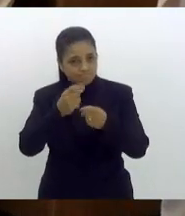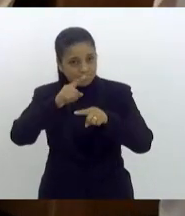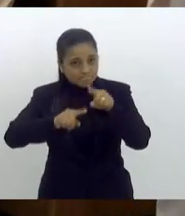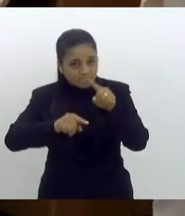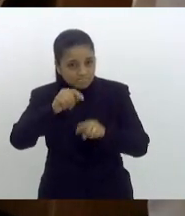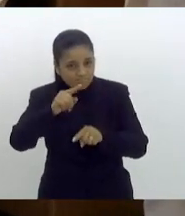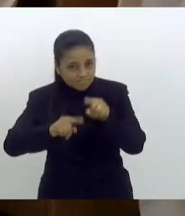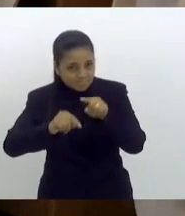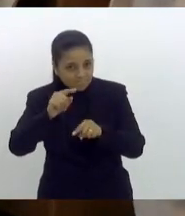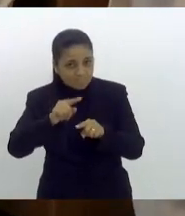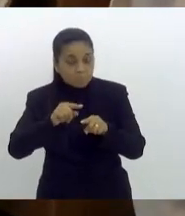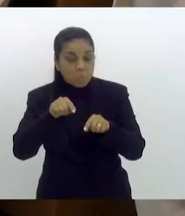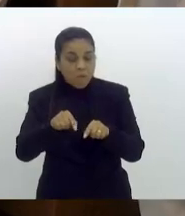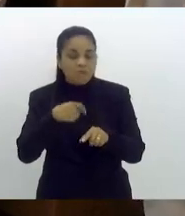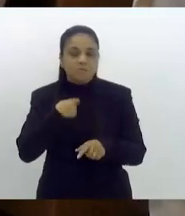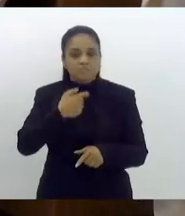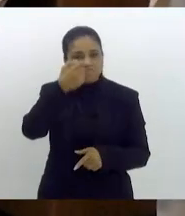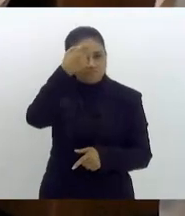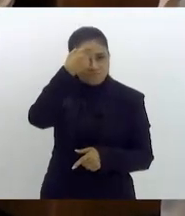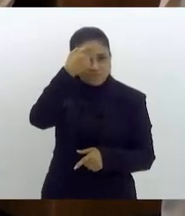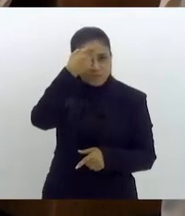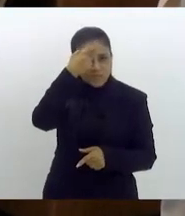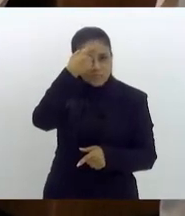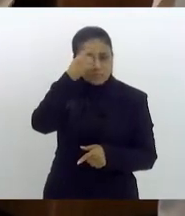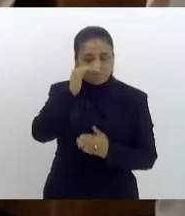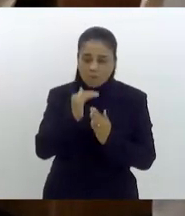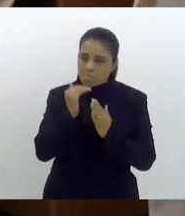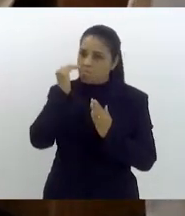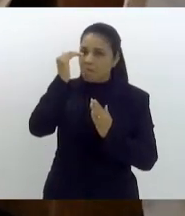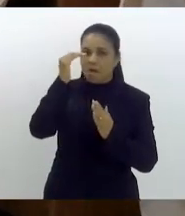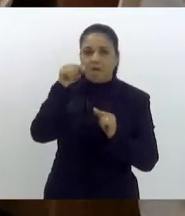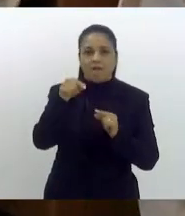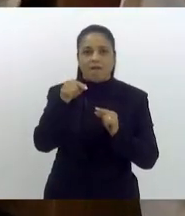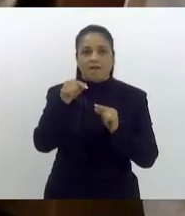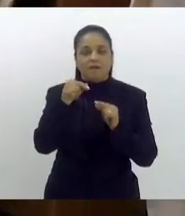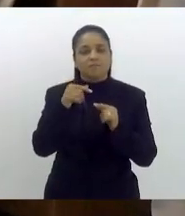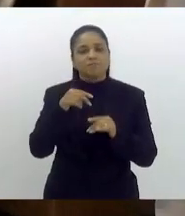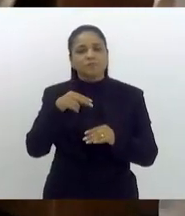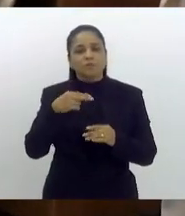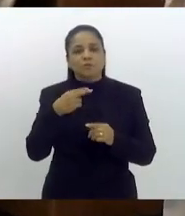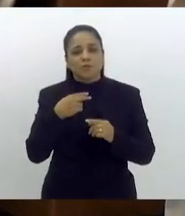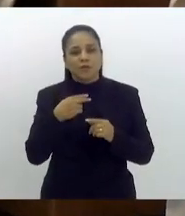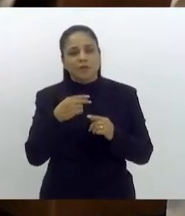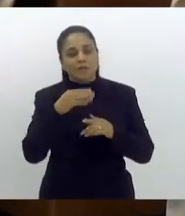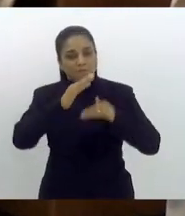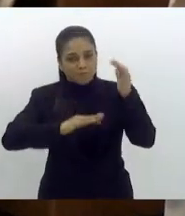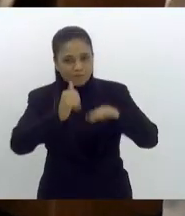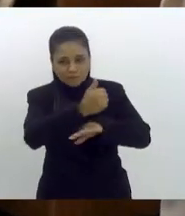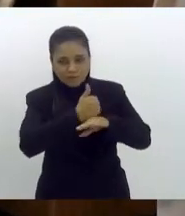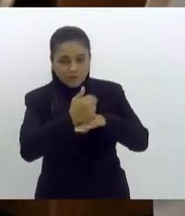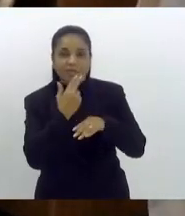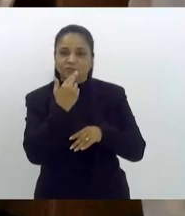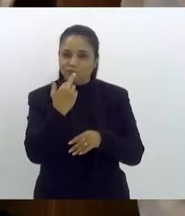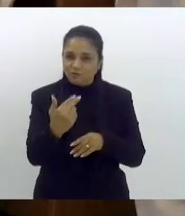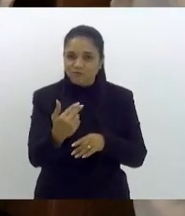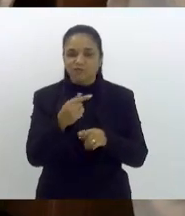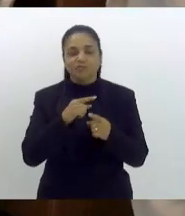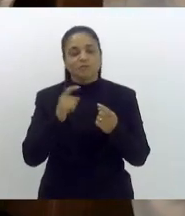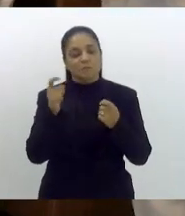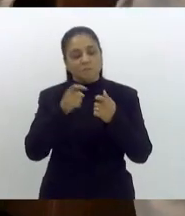o bom Censo interior levaram deputada Lucinha nutricionistas médicos